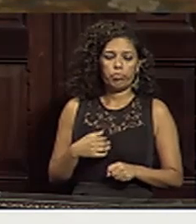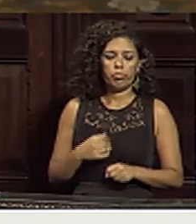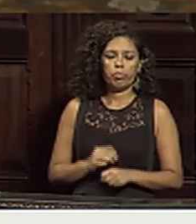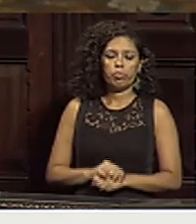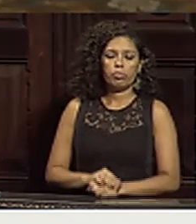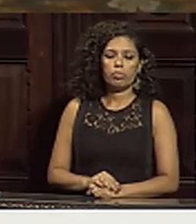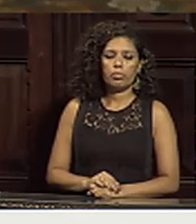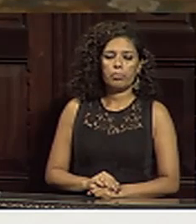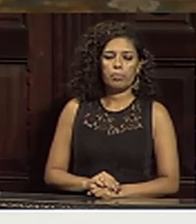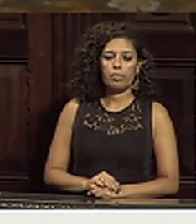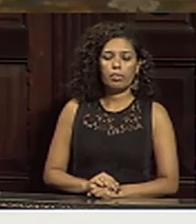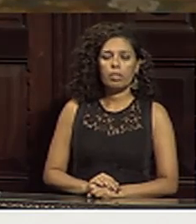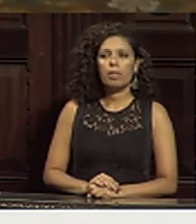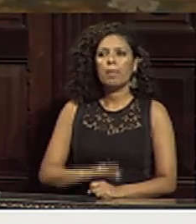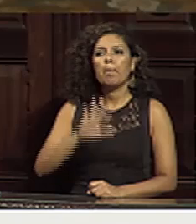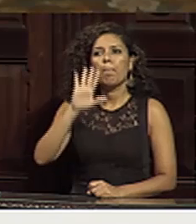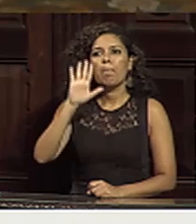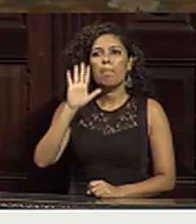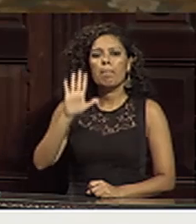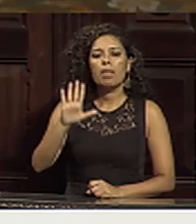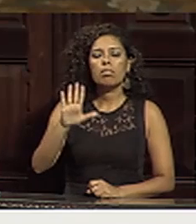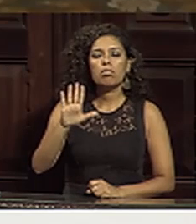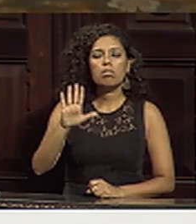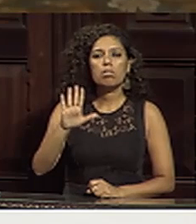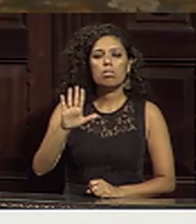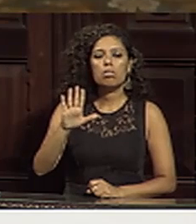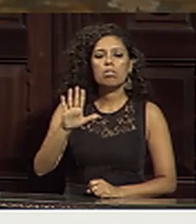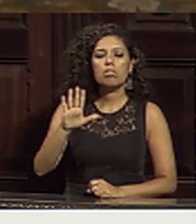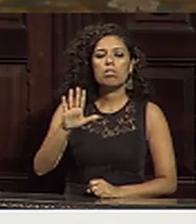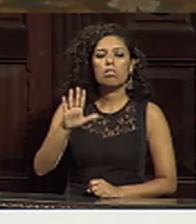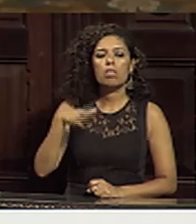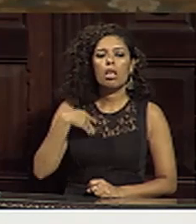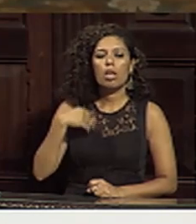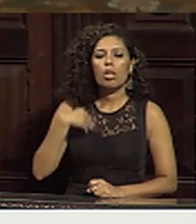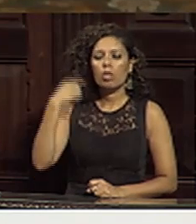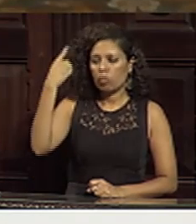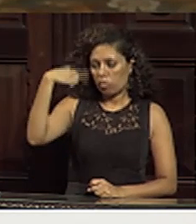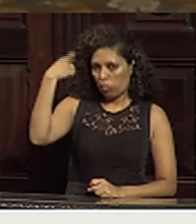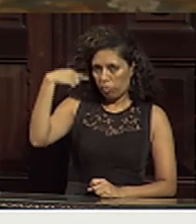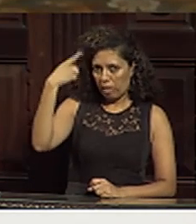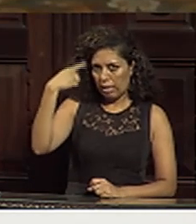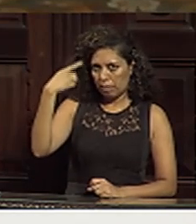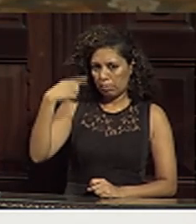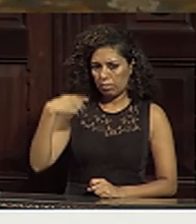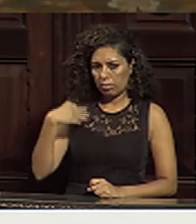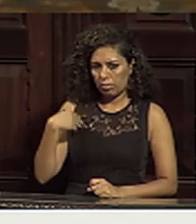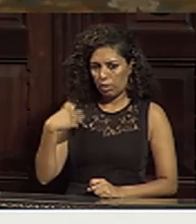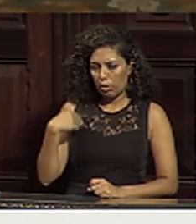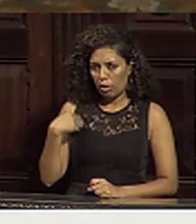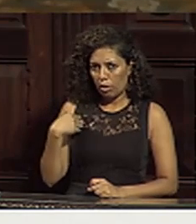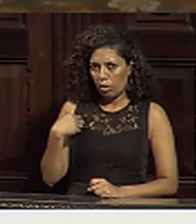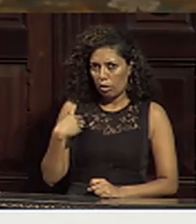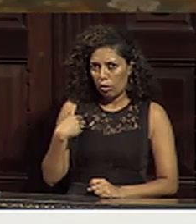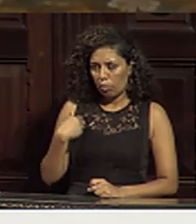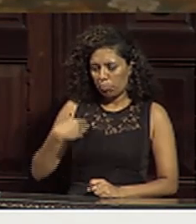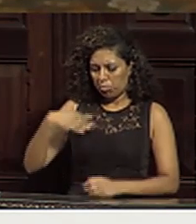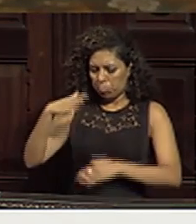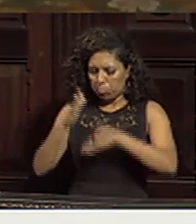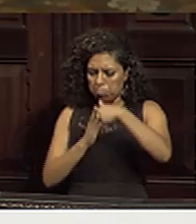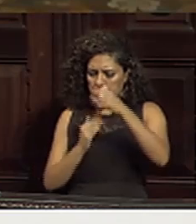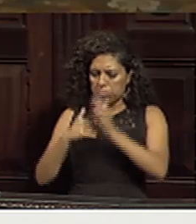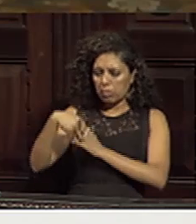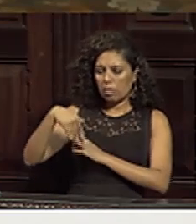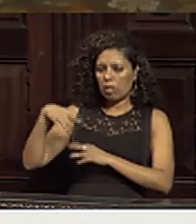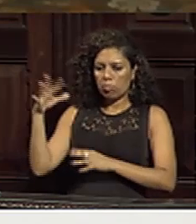Excelência. Mas eu passei a duvidar do conhecimento jurídico, da experiência